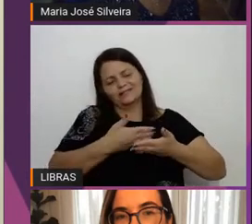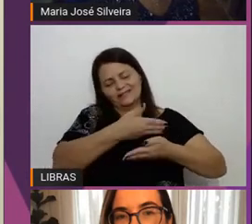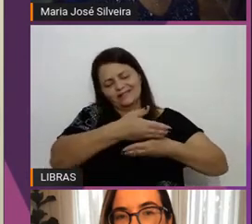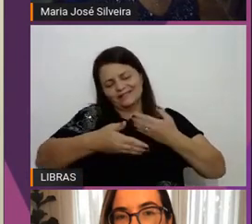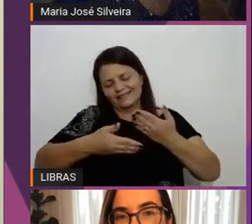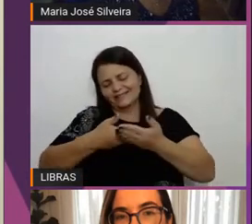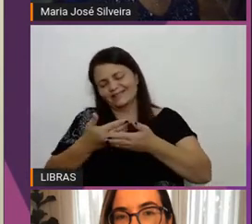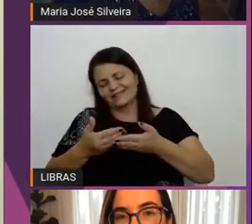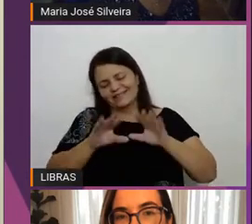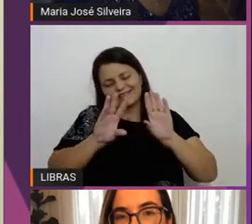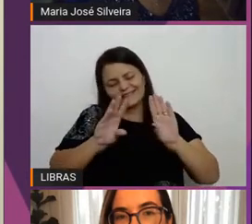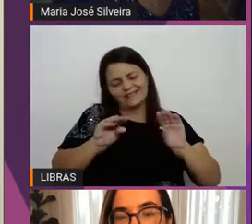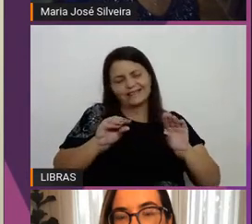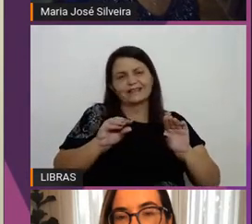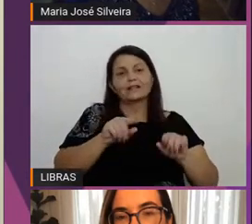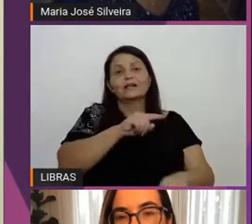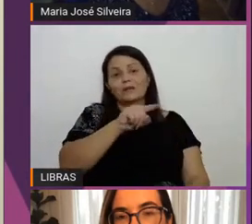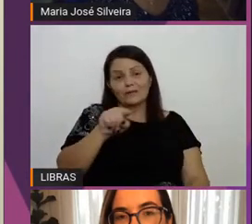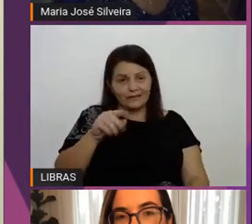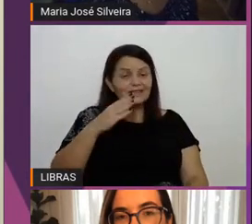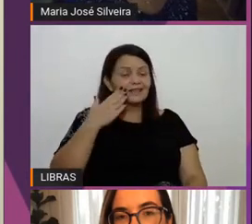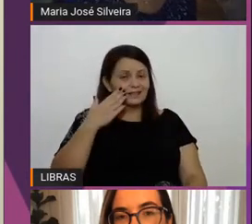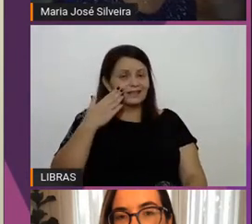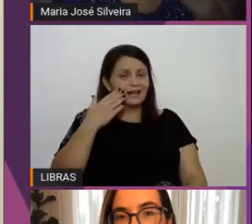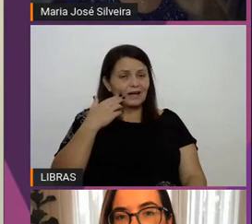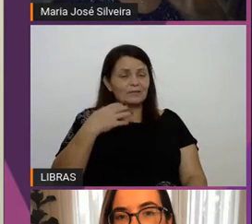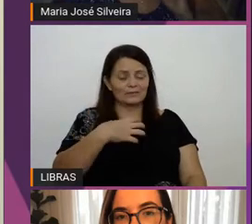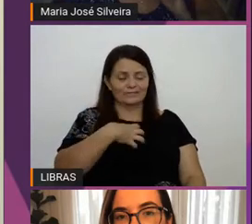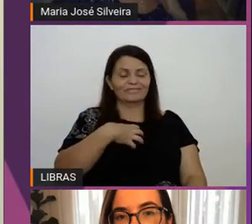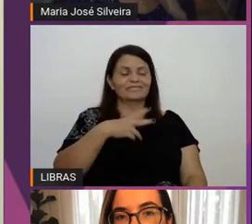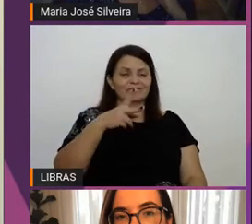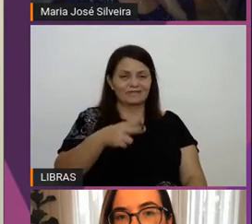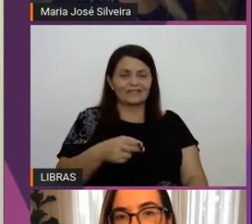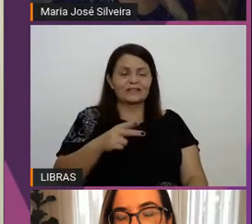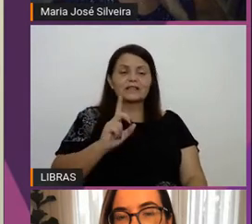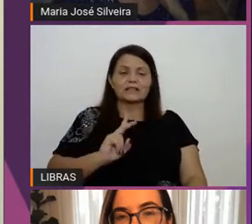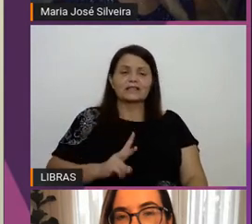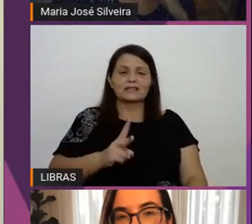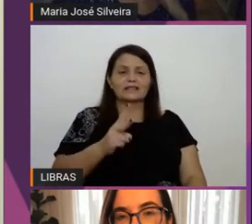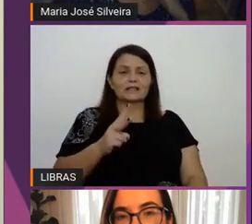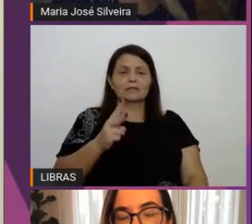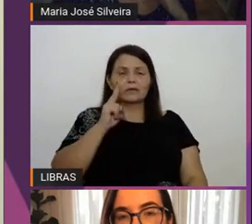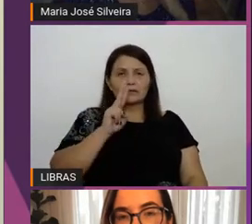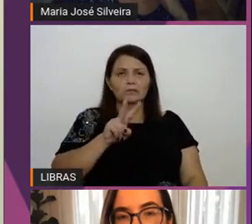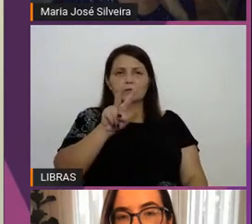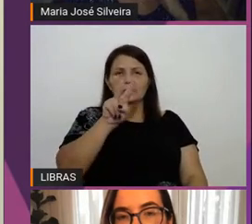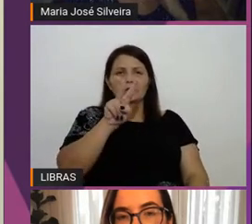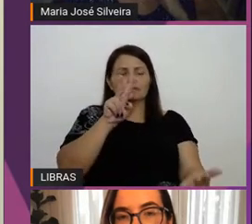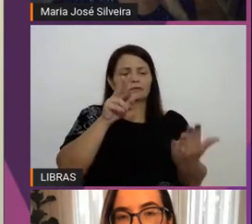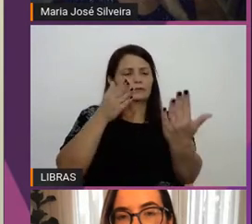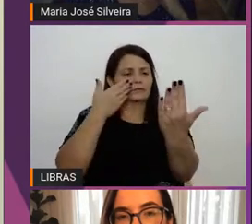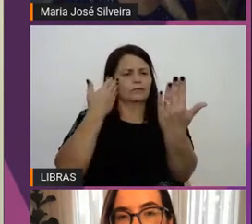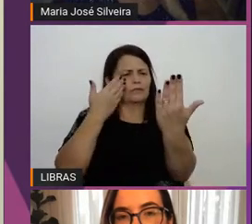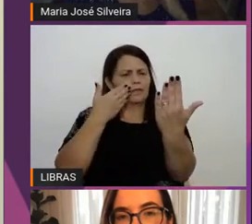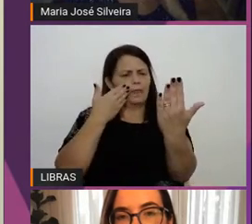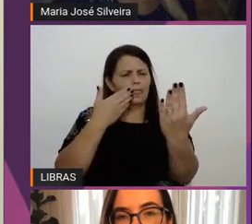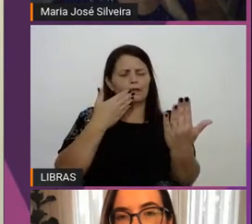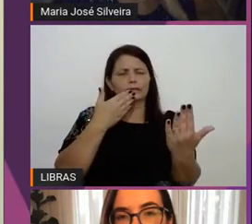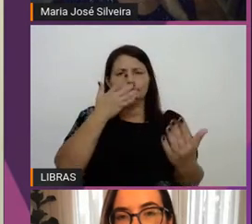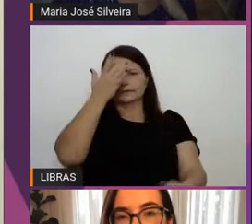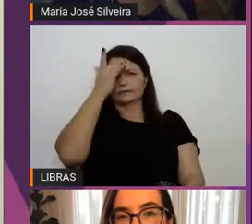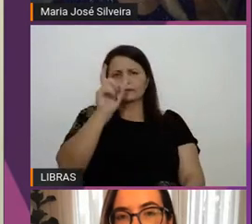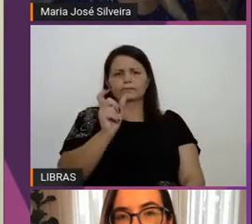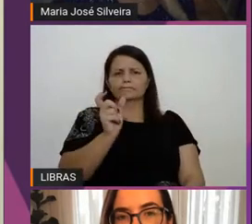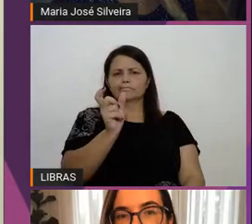no sofá então vocês sabem como eu sei toda vez que me olha no espelho para não conhece minhas